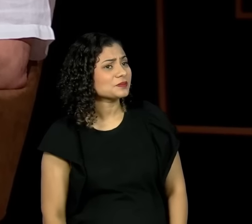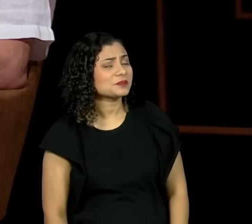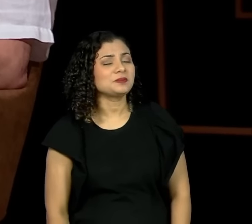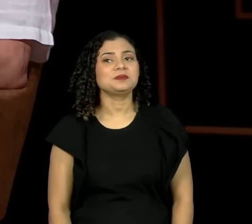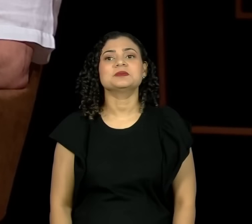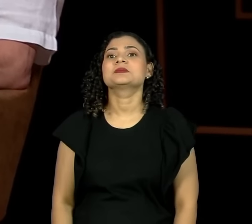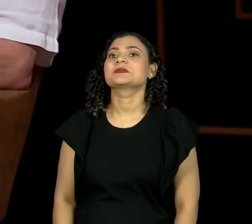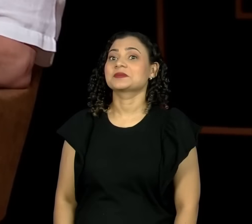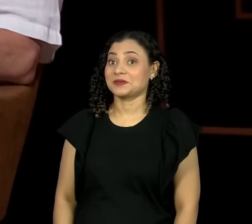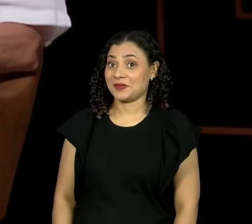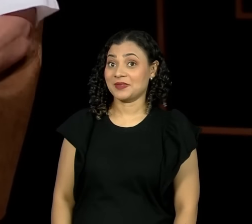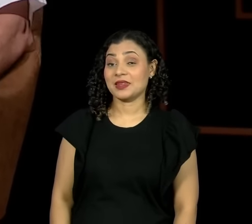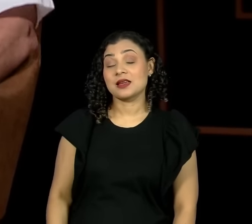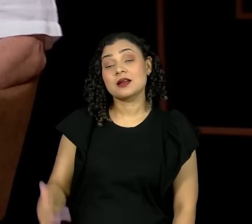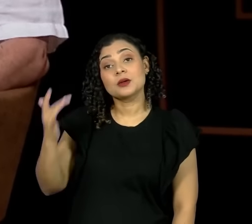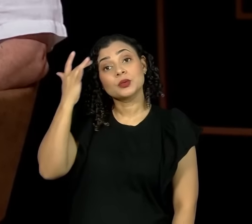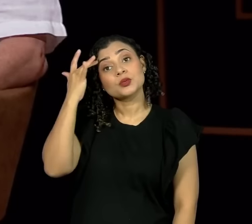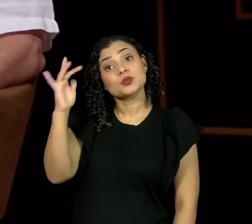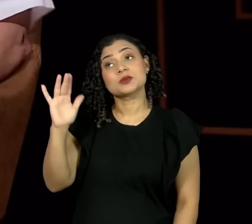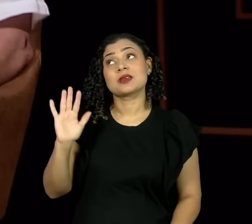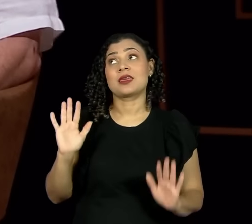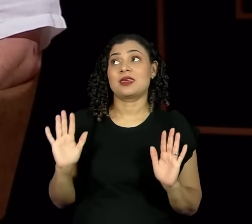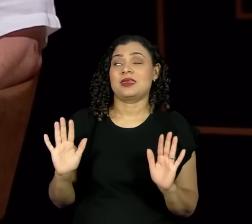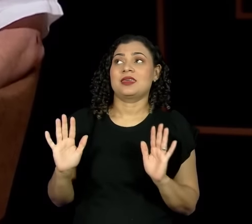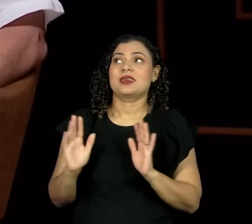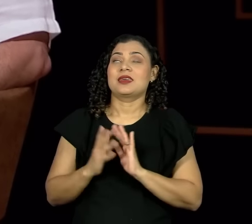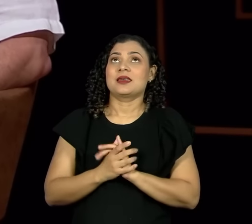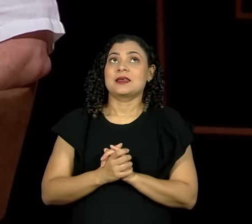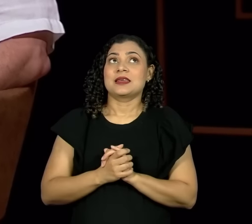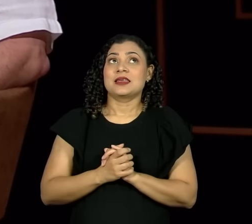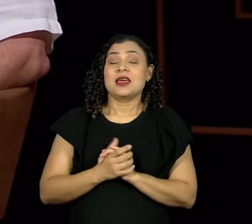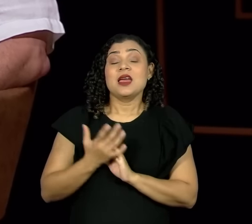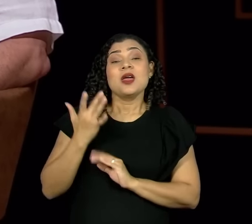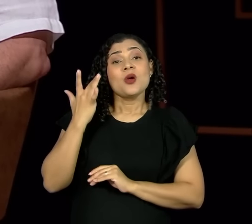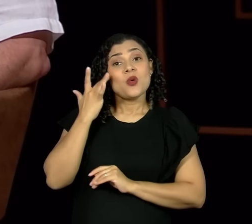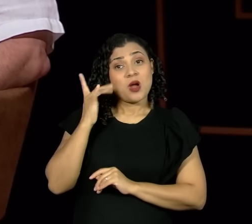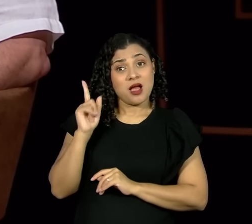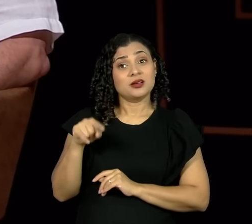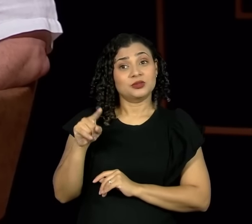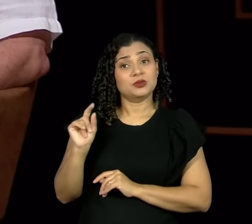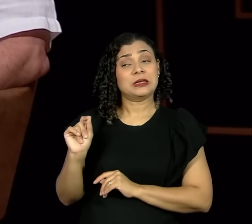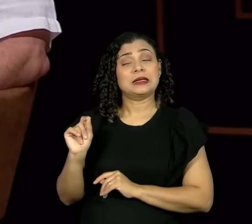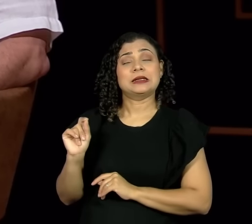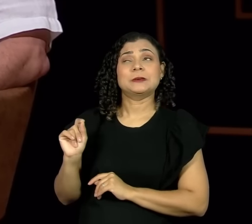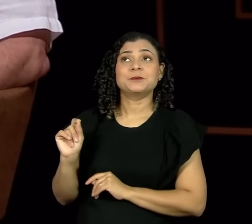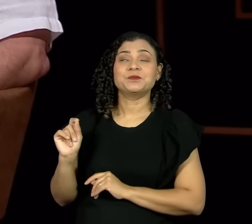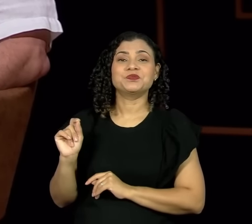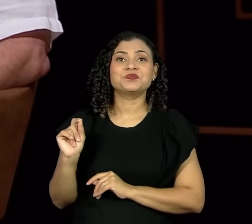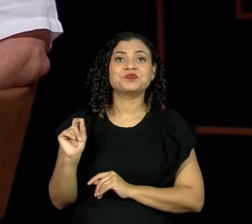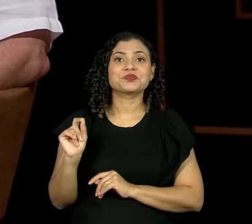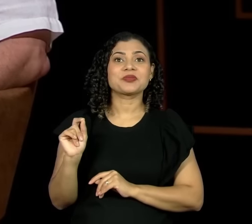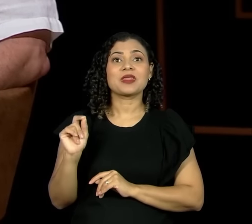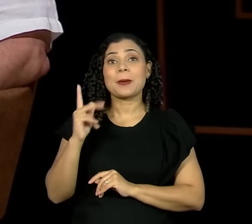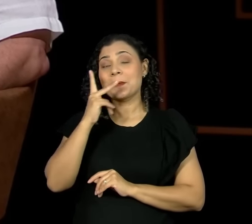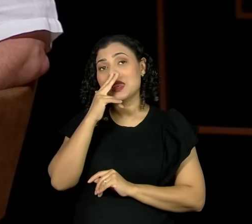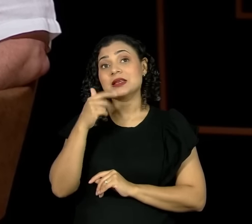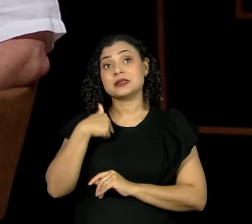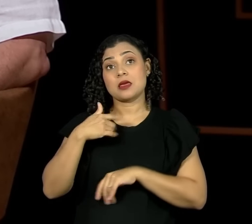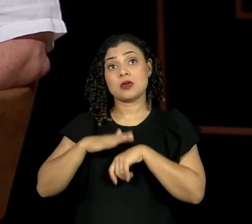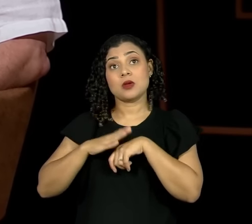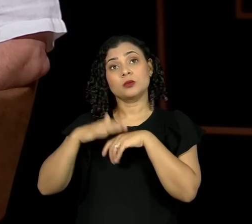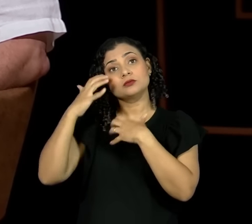longo Não sei Acho que pela ali eu acho que foi um momento de muita